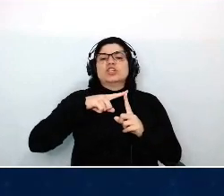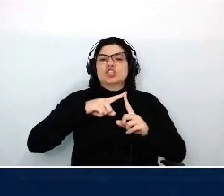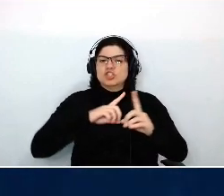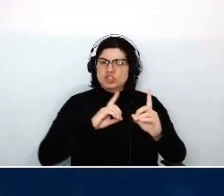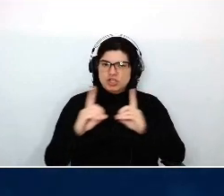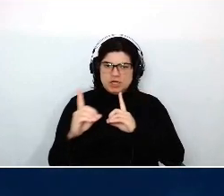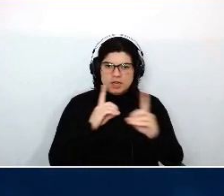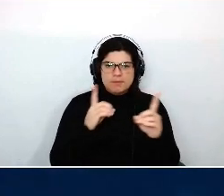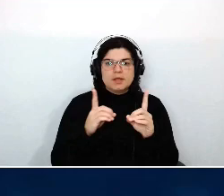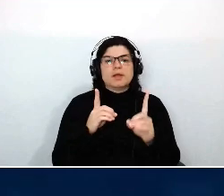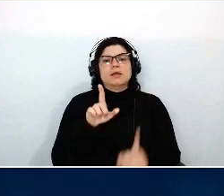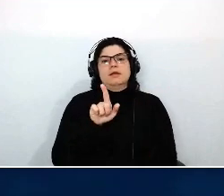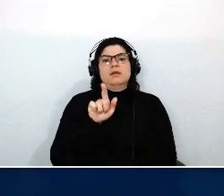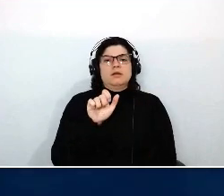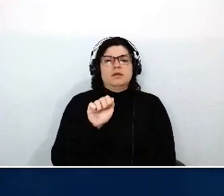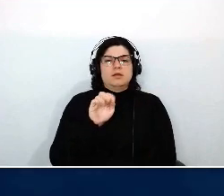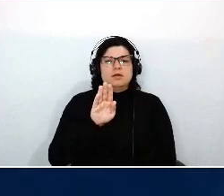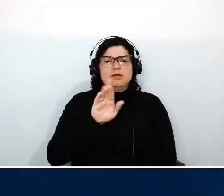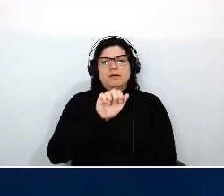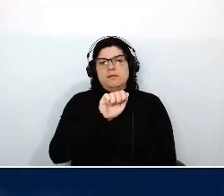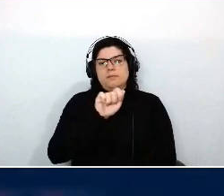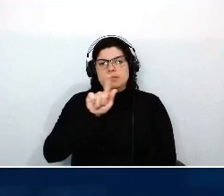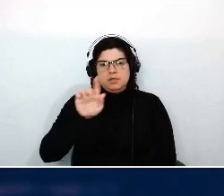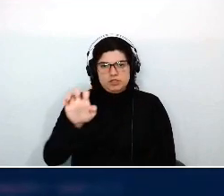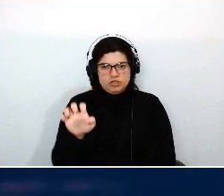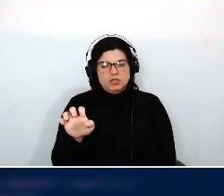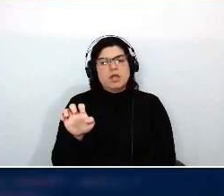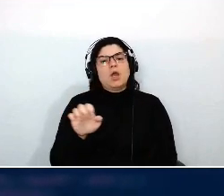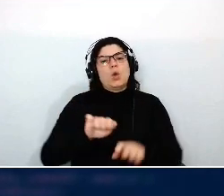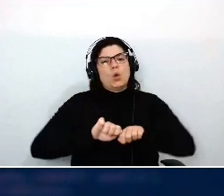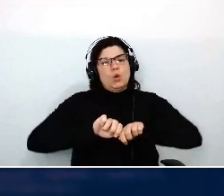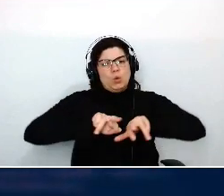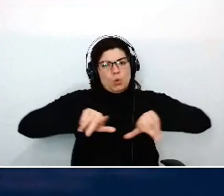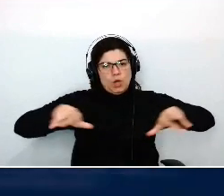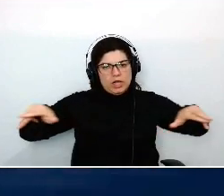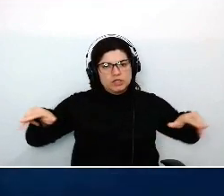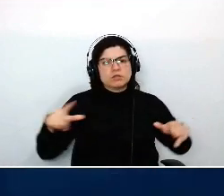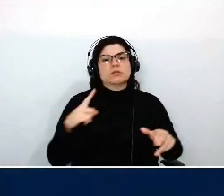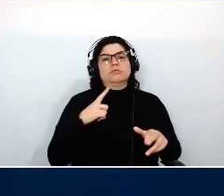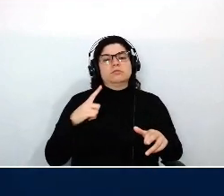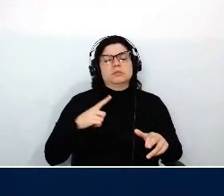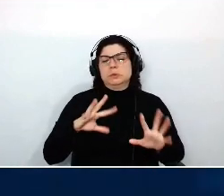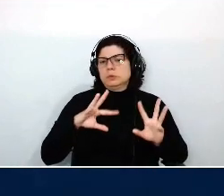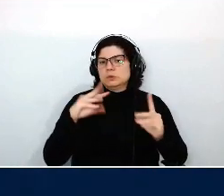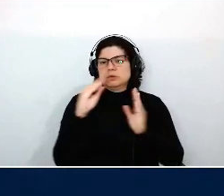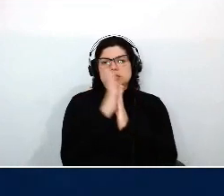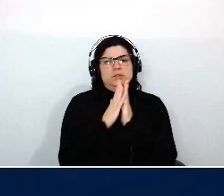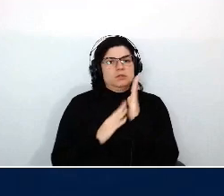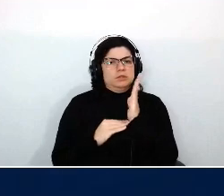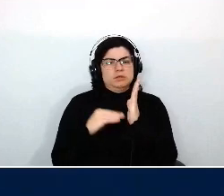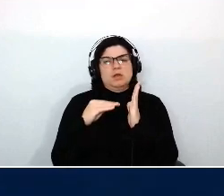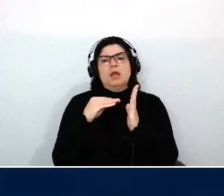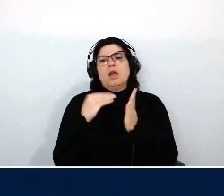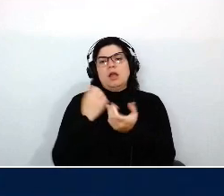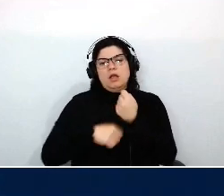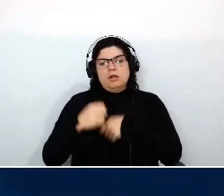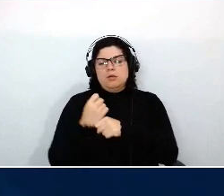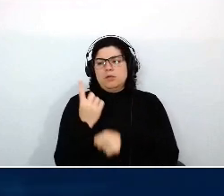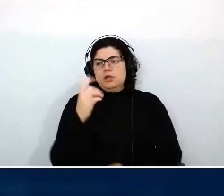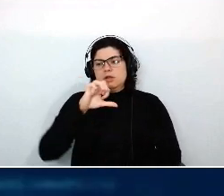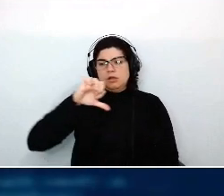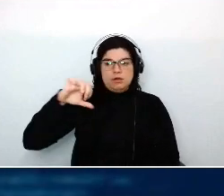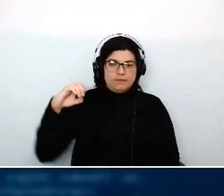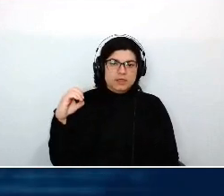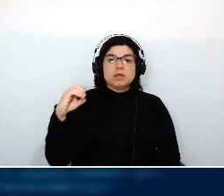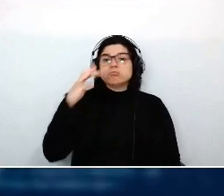esse mundo de linguagens que surgiu ali nos anos 90, cara, totalmente inspirado em Lisp, enfim, já tinha coisas bacanas funcionando, a galera só está